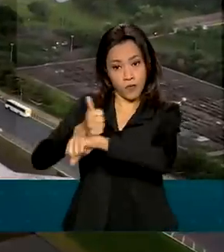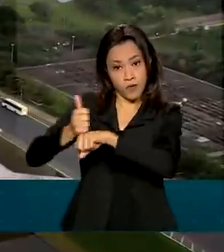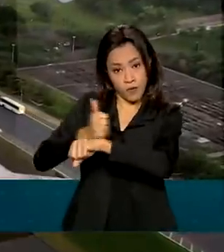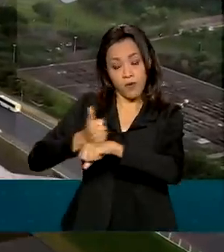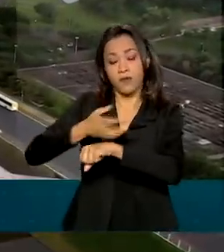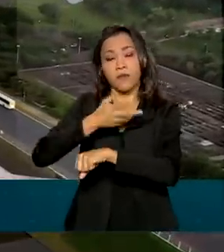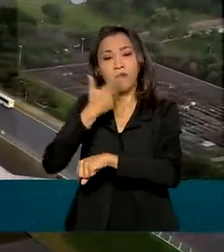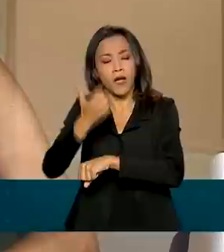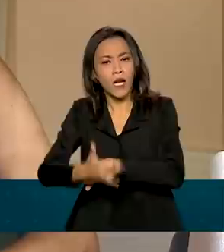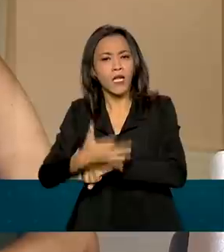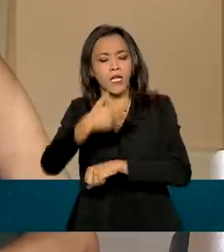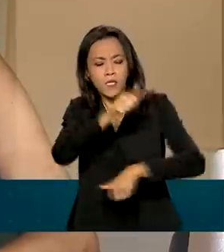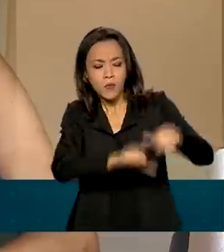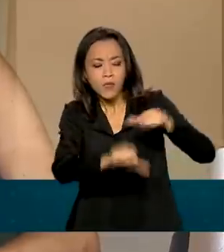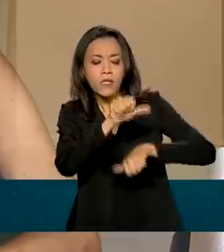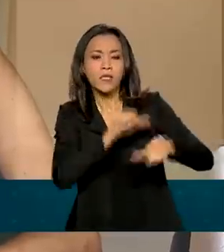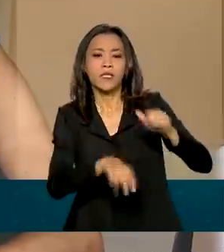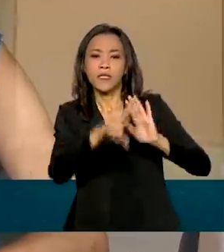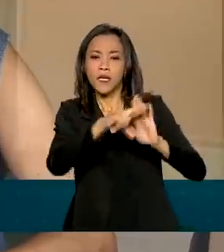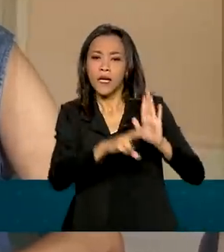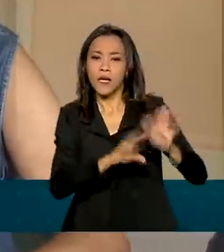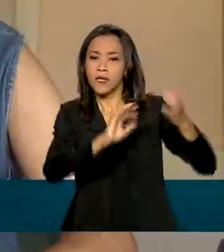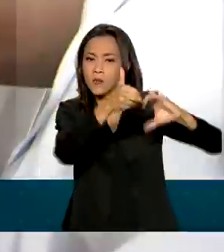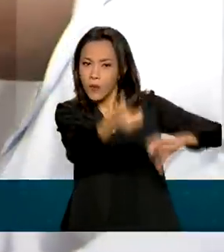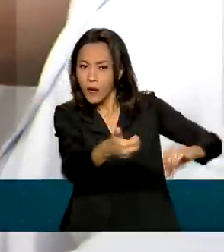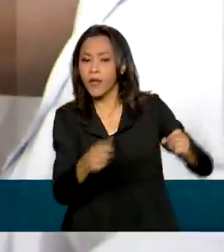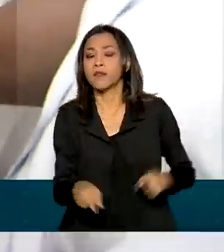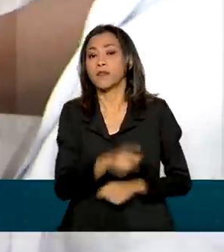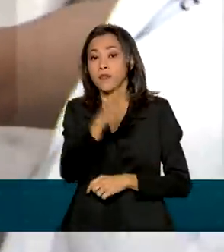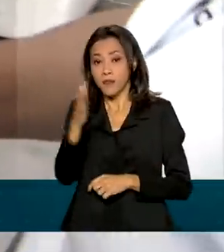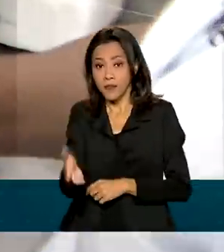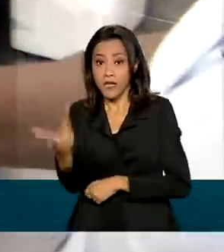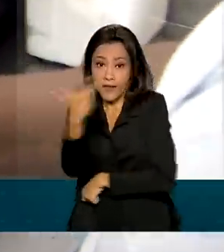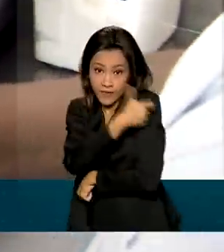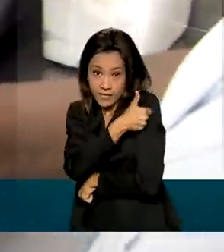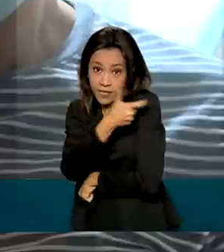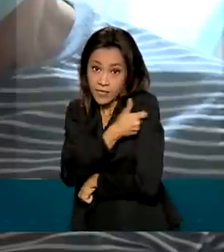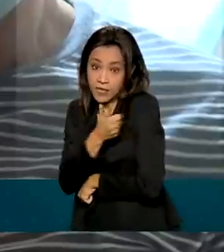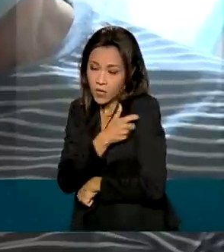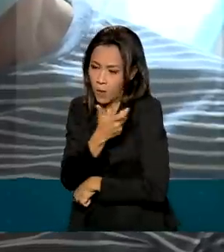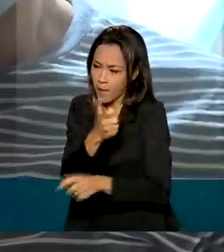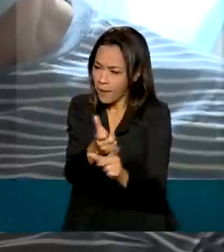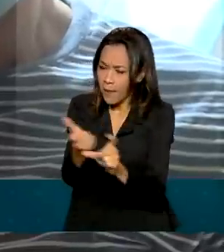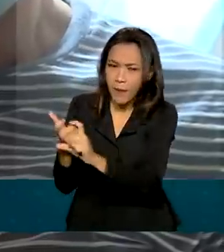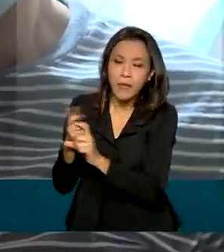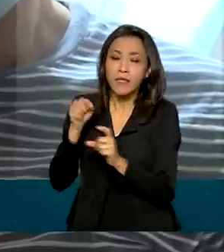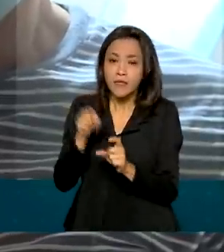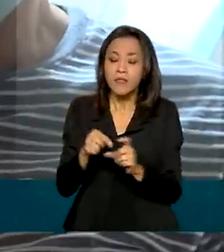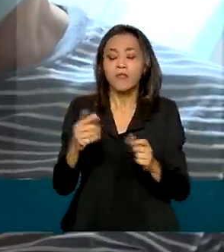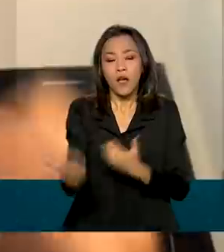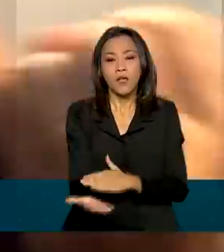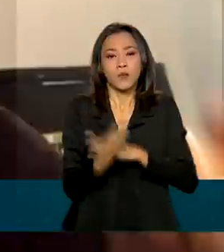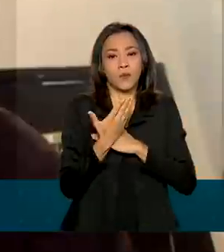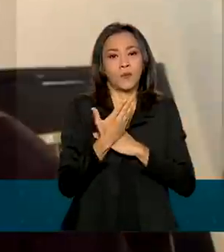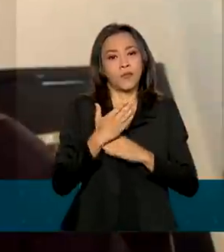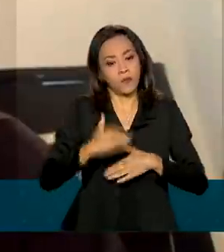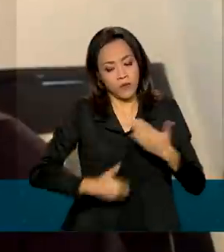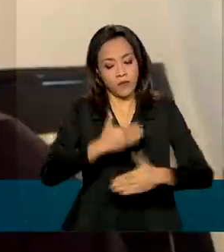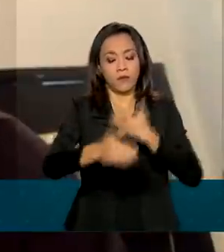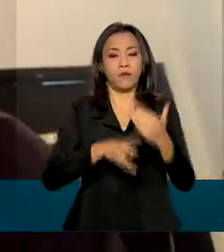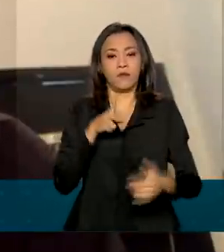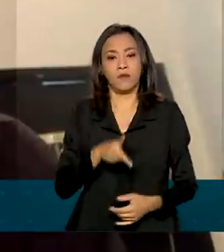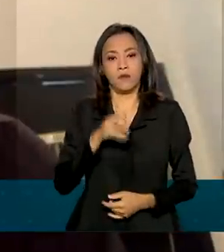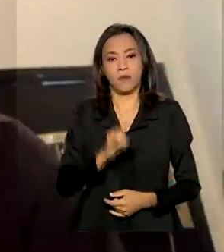reformas no Congresso e da vacinação são fundamentais para manter a trajetória de crescimento do PIB. Tem que fazer